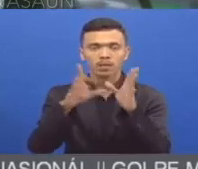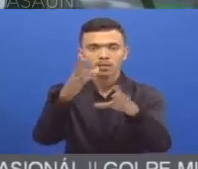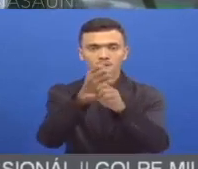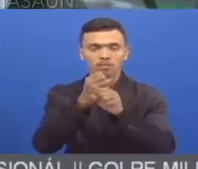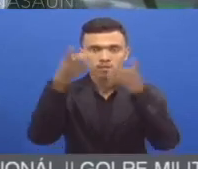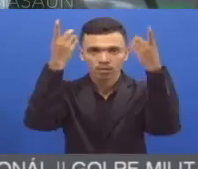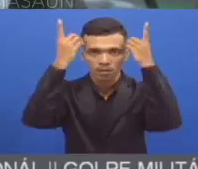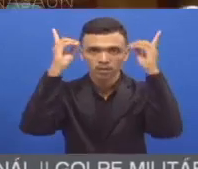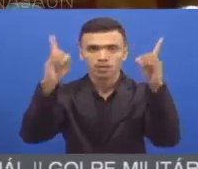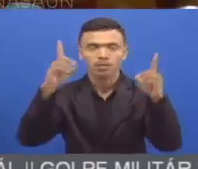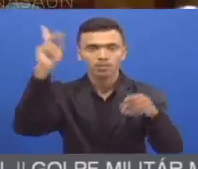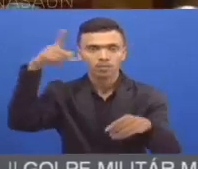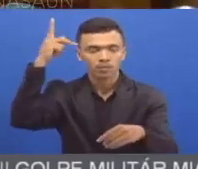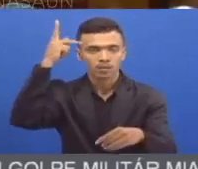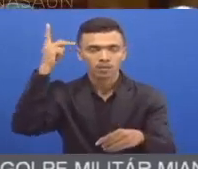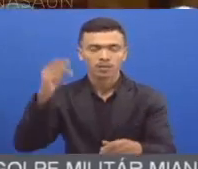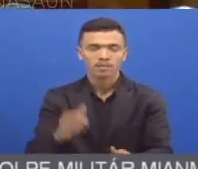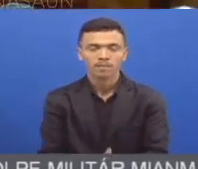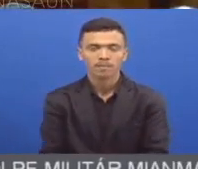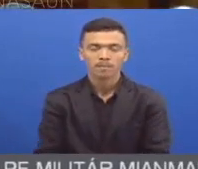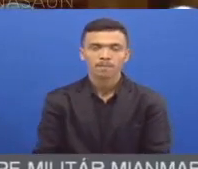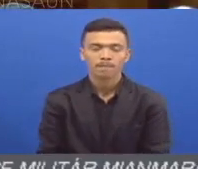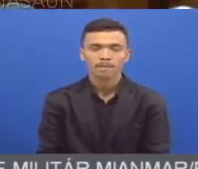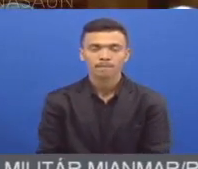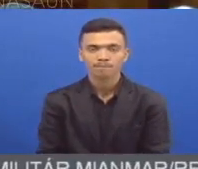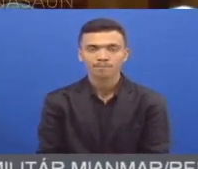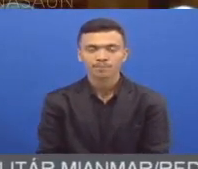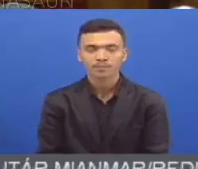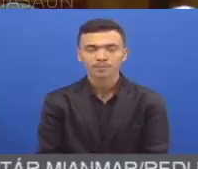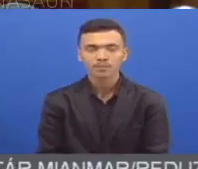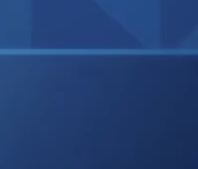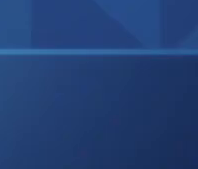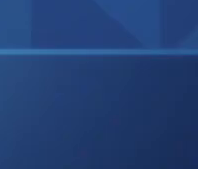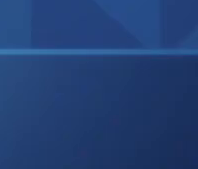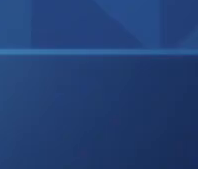decisão política. Laurindo Razahaba, Agostino Neno, RTTL.